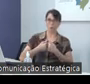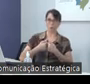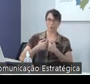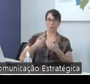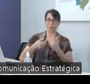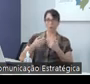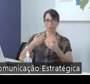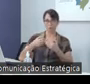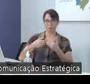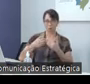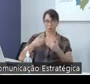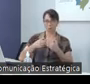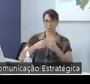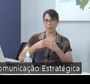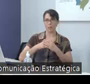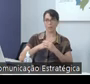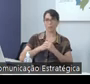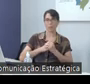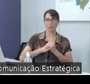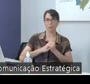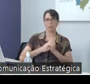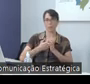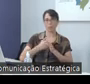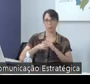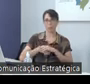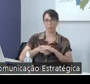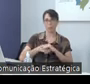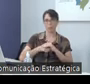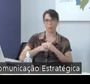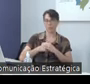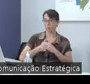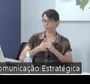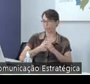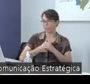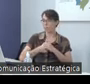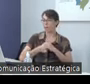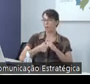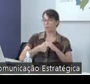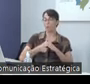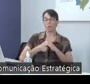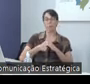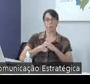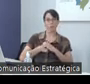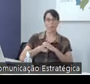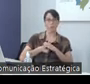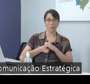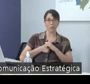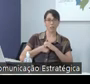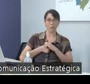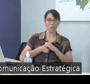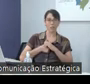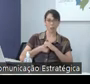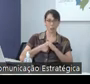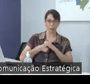fonte de dados der nós tínhamos recebido uma outra planilha do de CTI mas nós optamos por utilizar o Sync e como o número